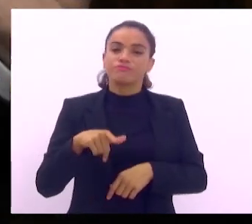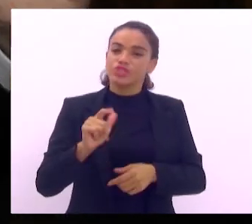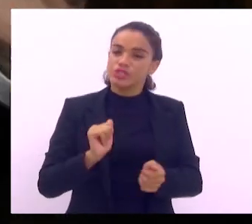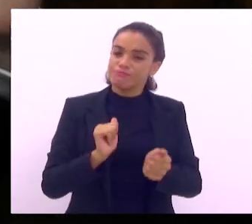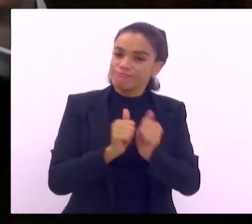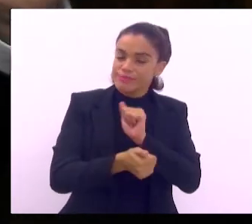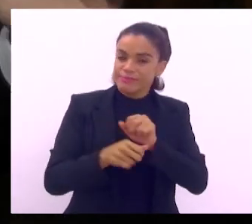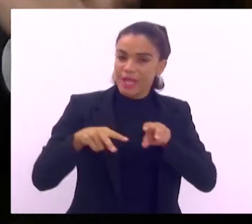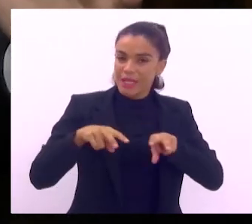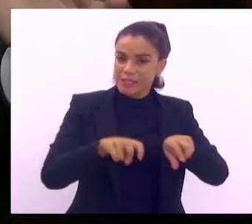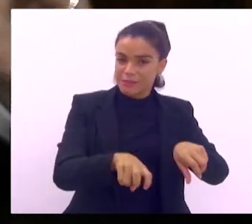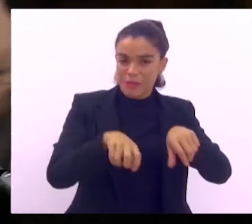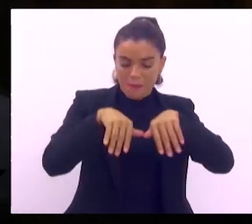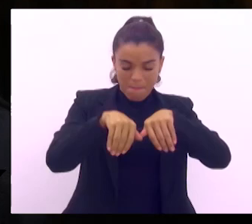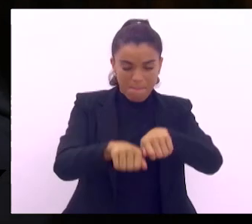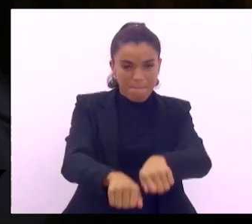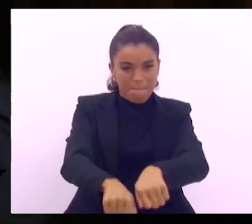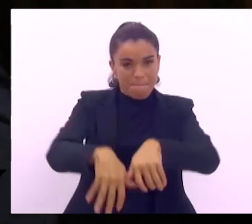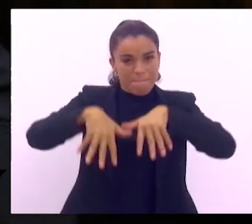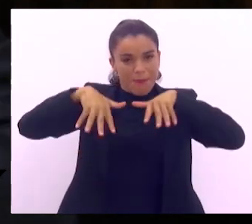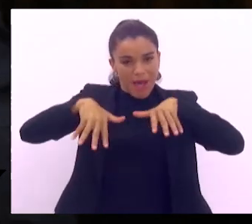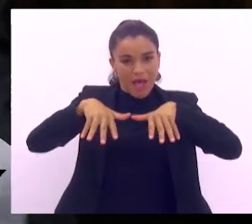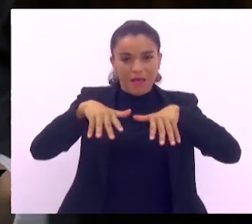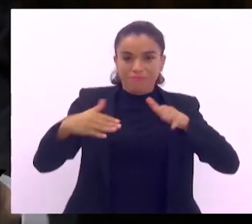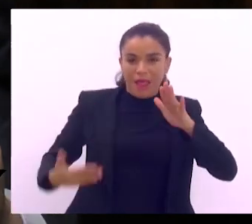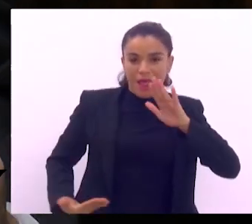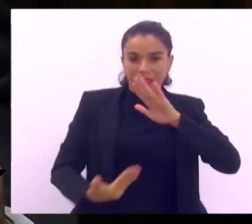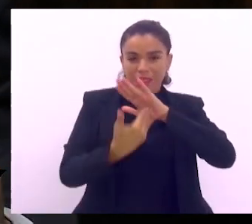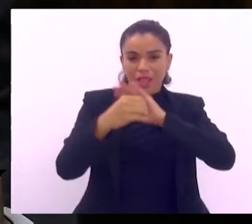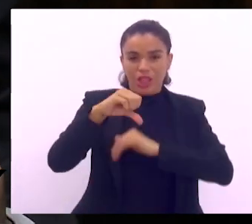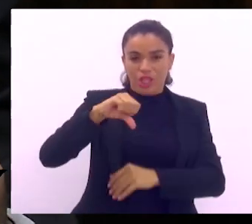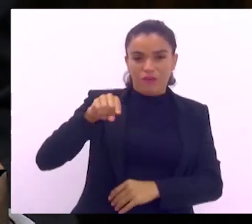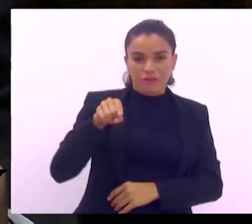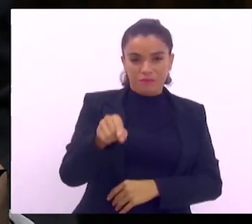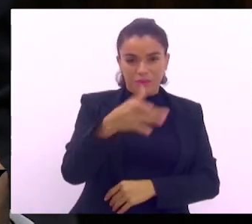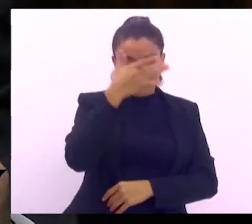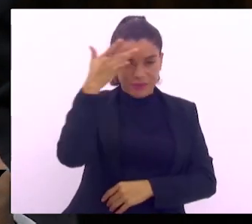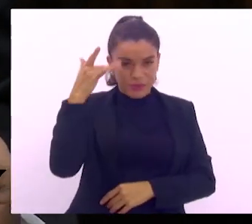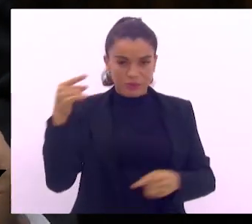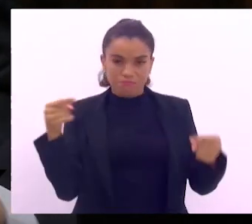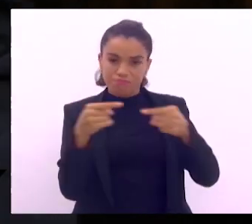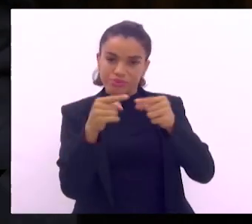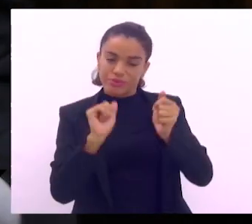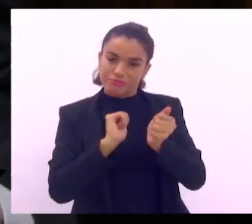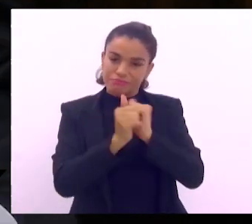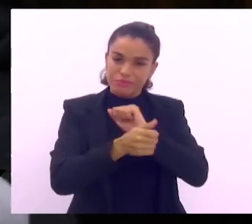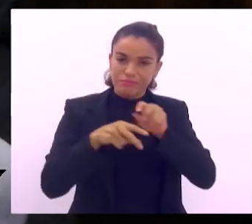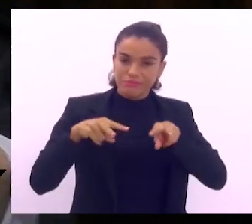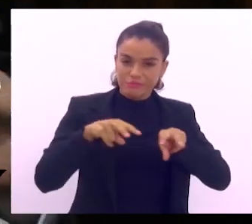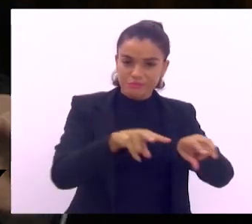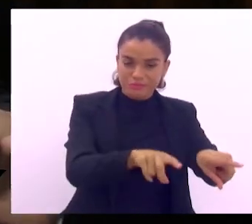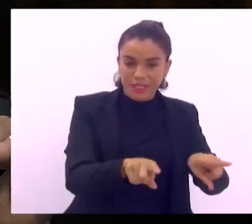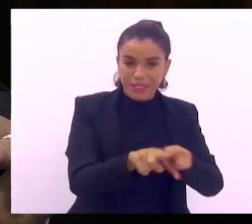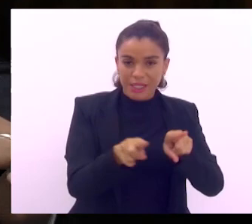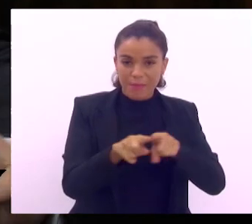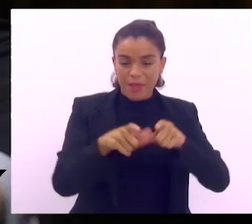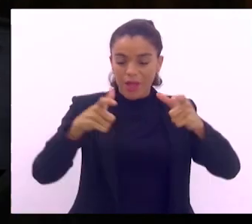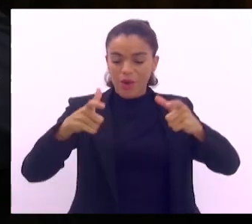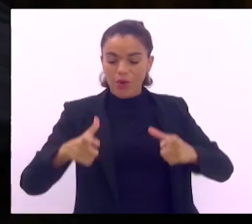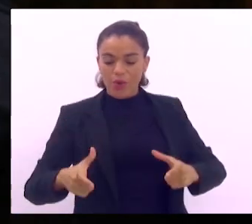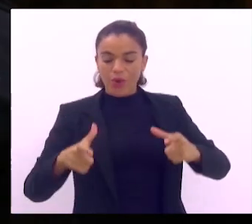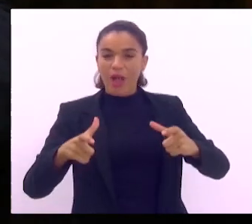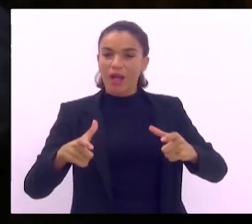com uma arquibancada para 9.000 pessoas, o que é perfeita para o atletismo, uma pista extremamente bem localizada,